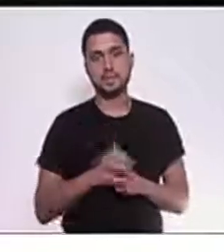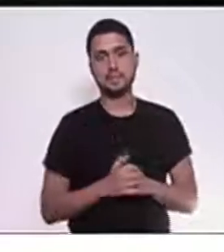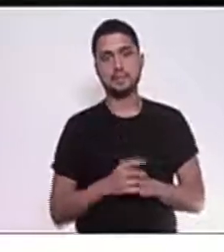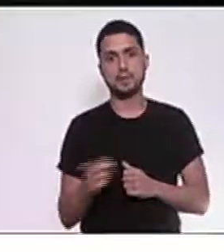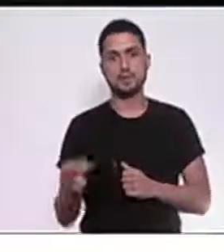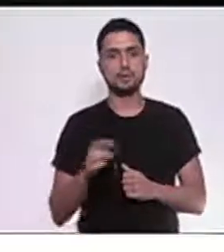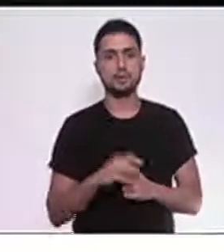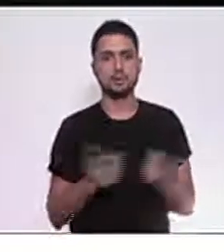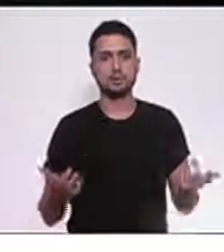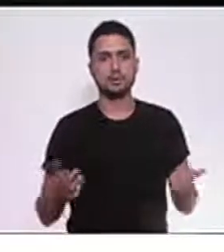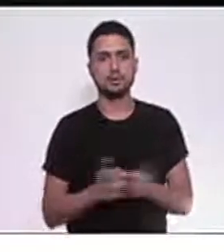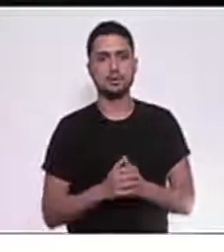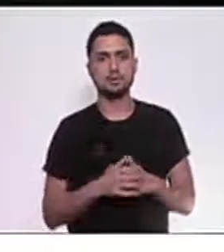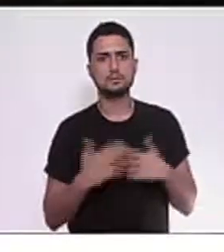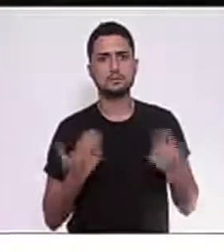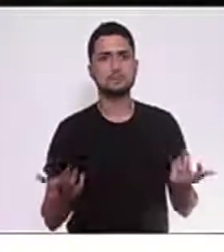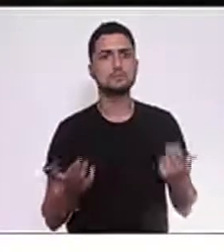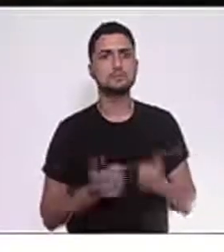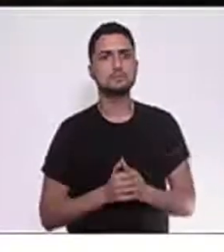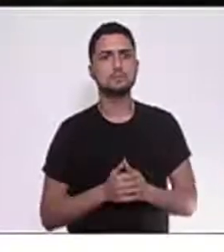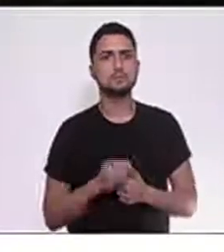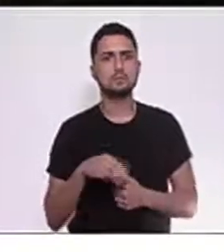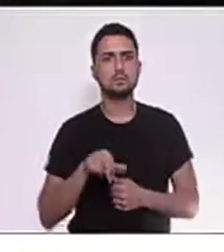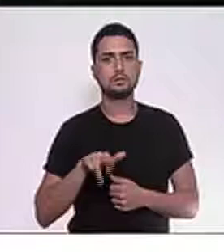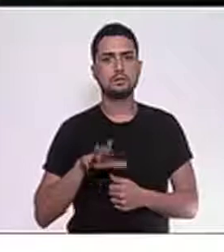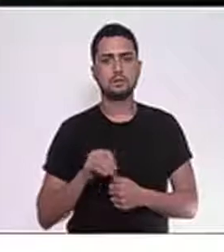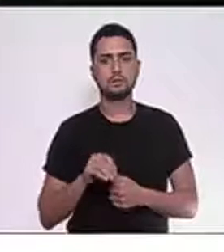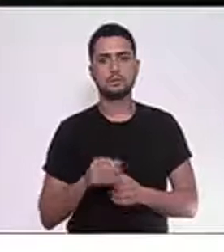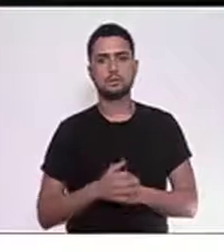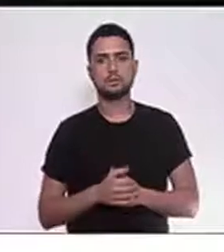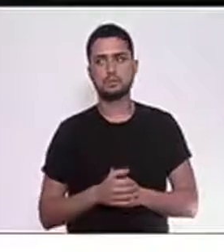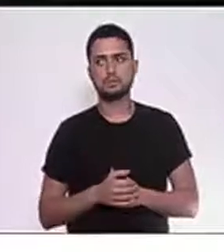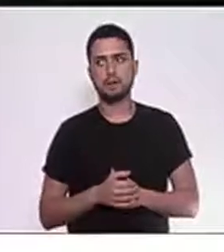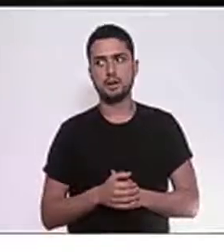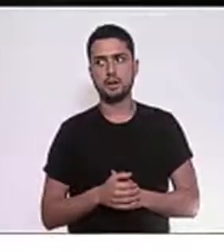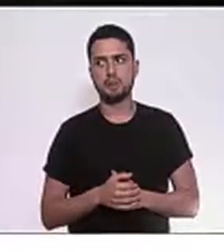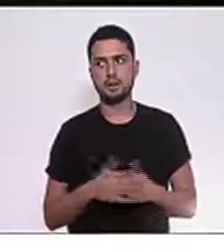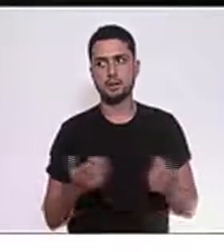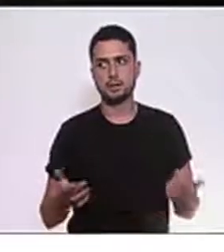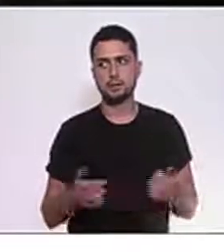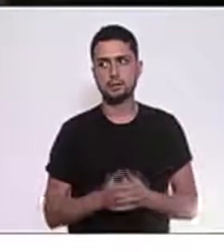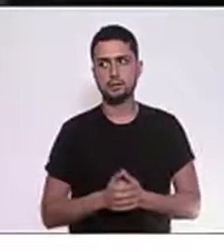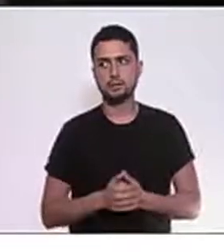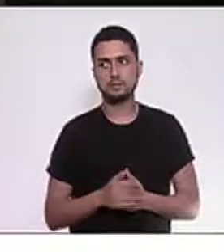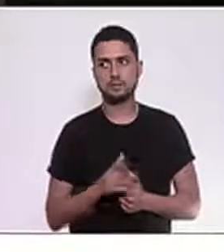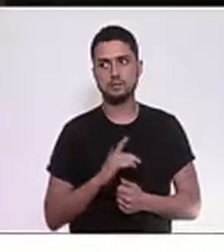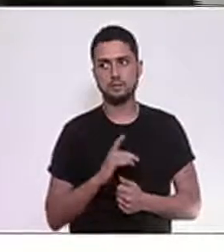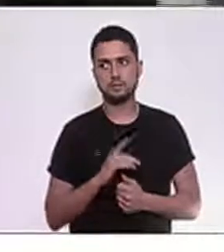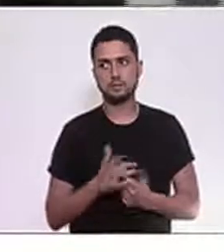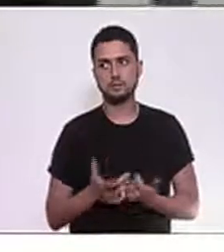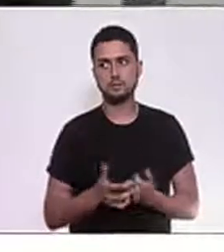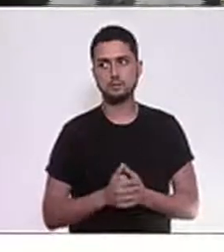Então, assim, Márcio, nosso líder de governo, Márcio Pacheco, por favor,